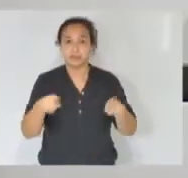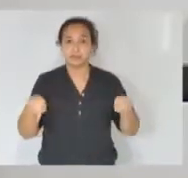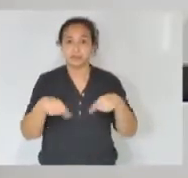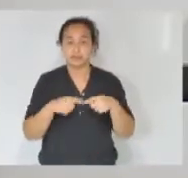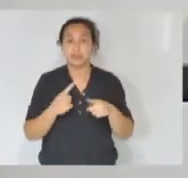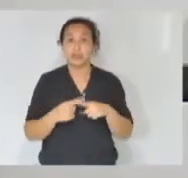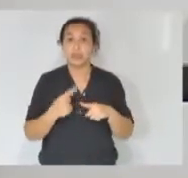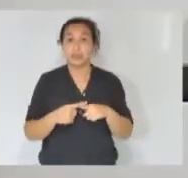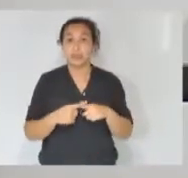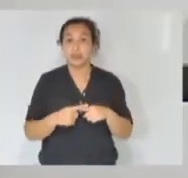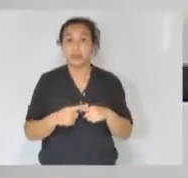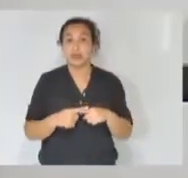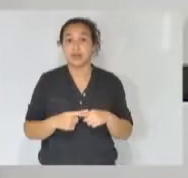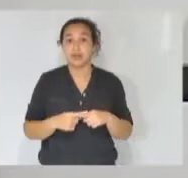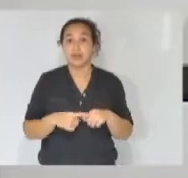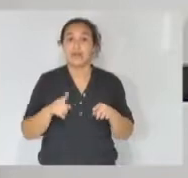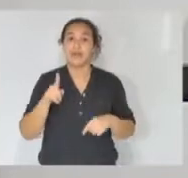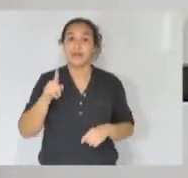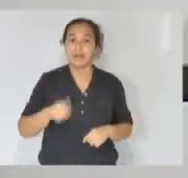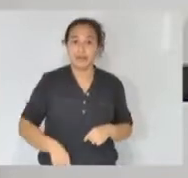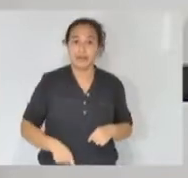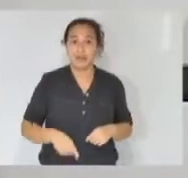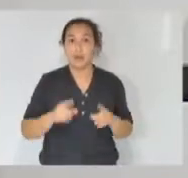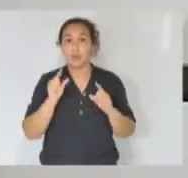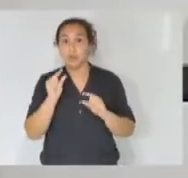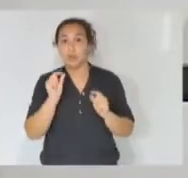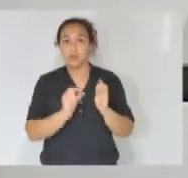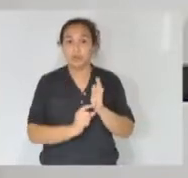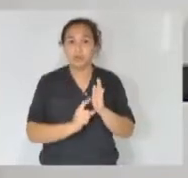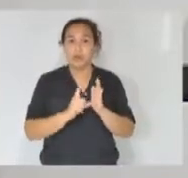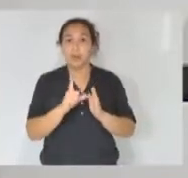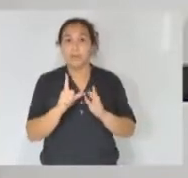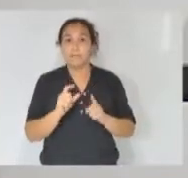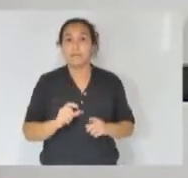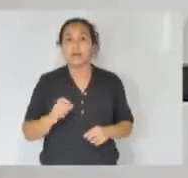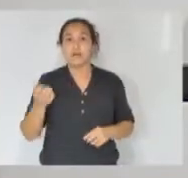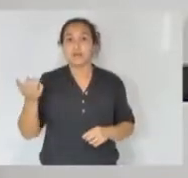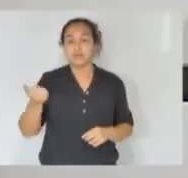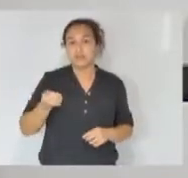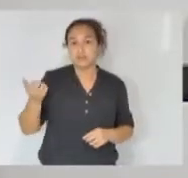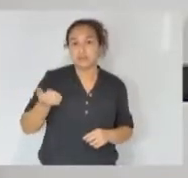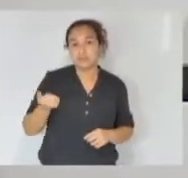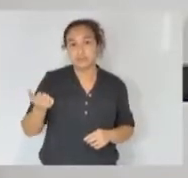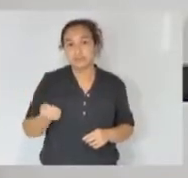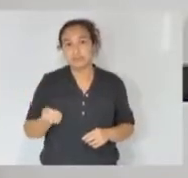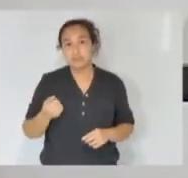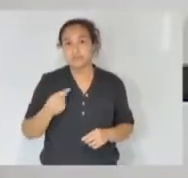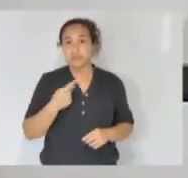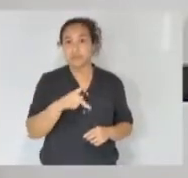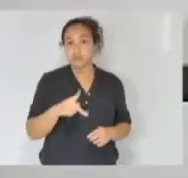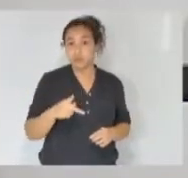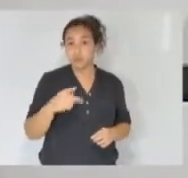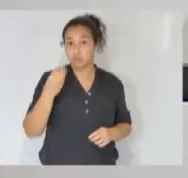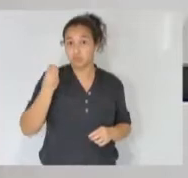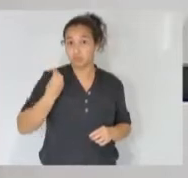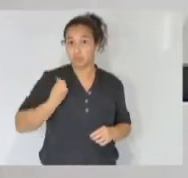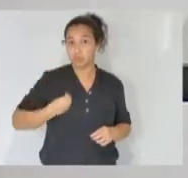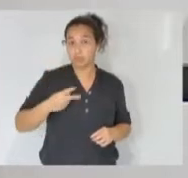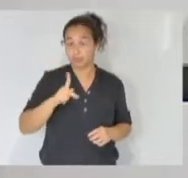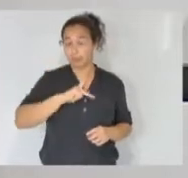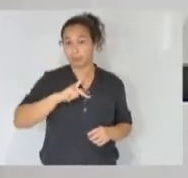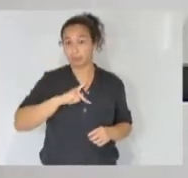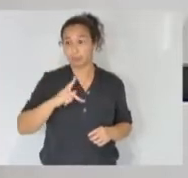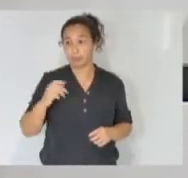sua um pouquinho a mais, a sua aposentadoria, um pouquinho a menos, enfim, uma alteração na regra da sua aposentadoria. Então, só que o problema é que